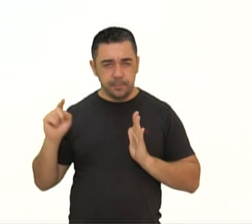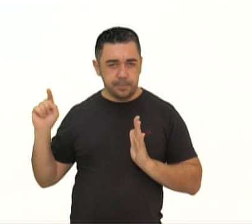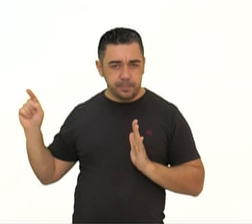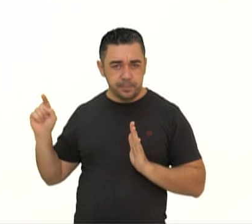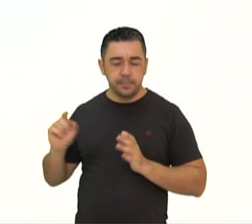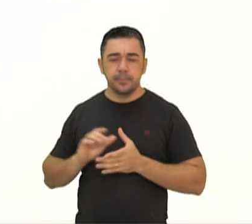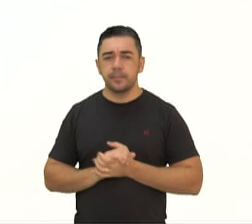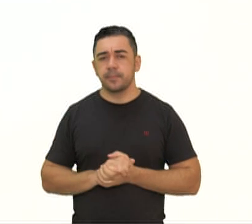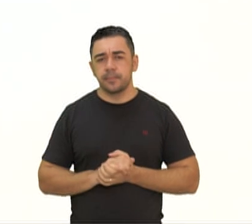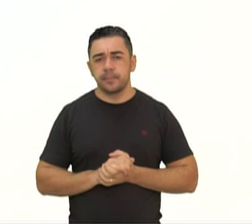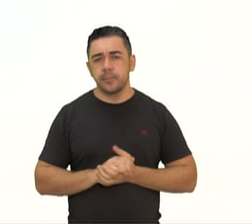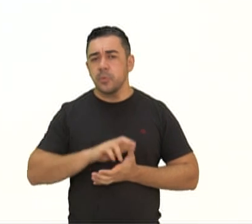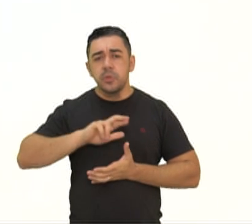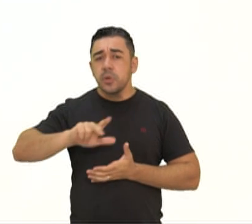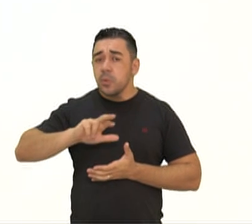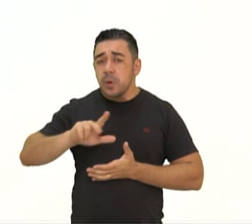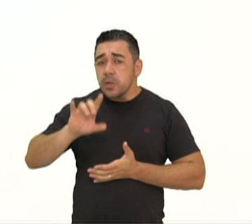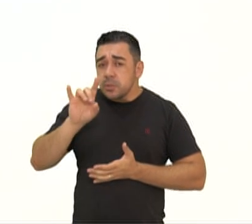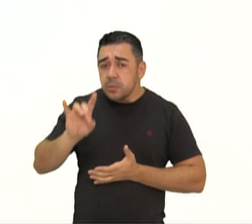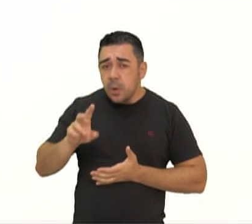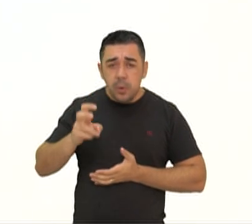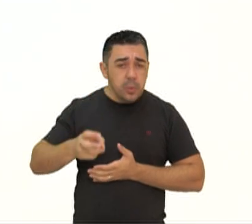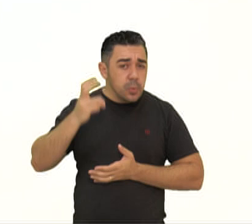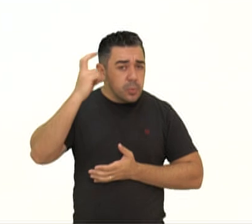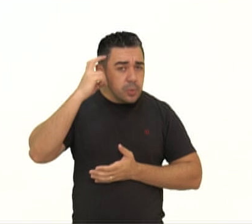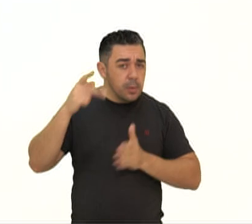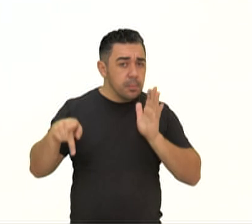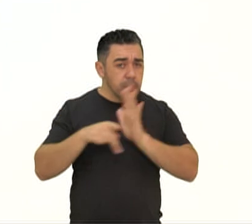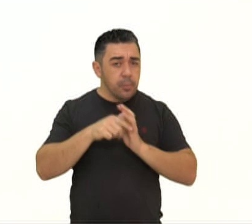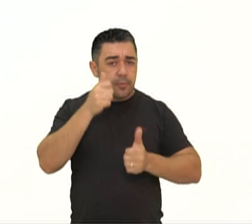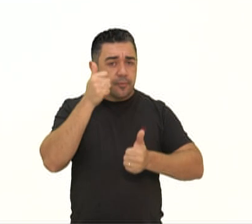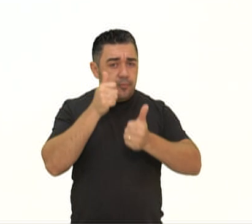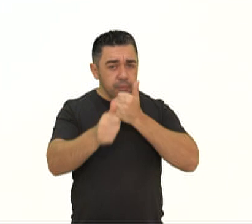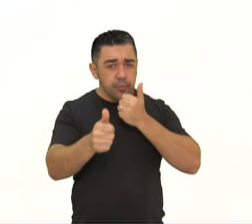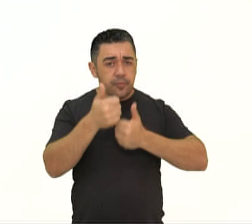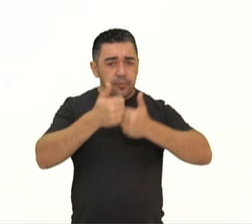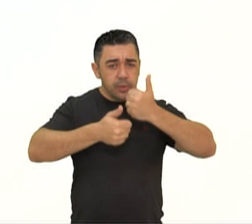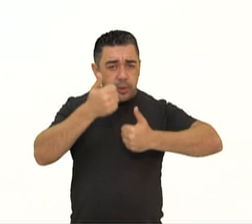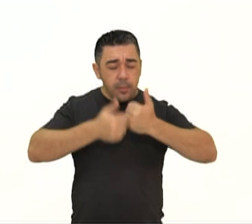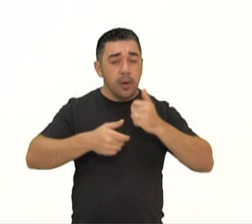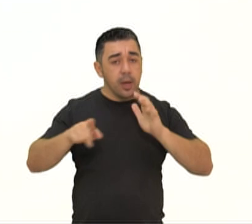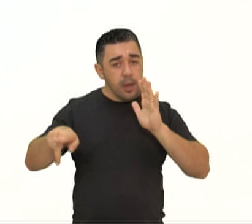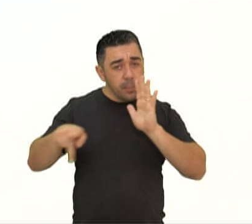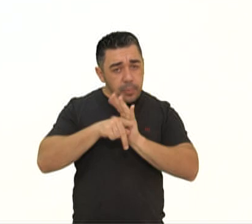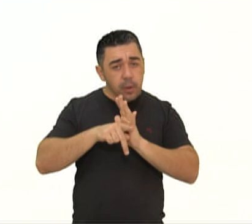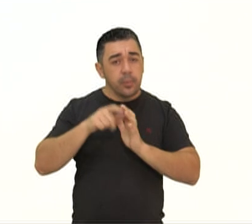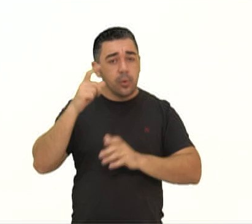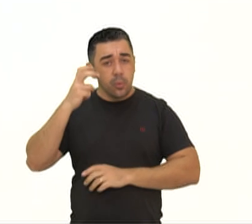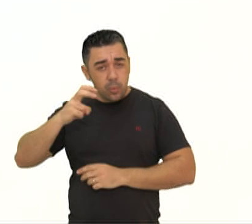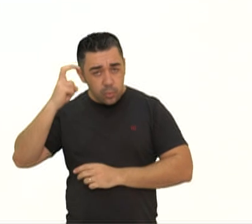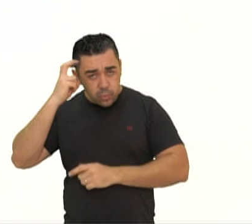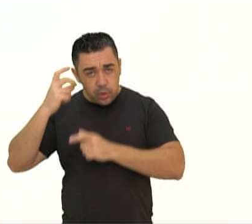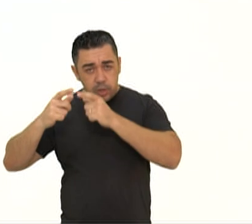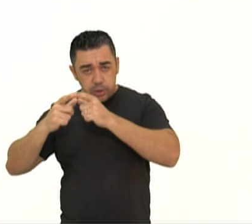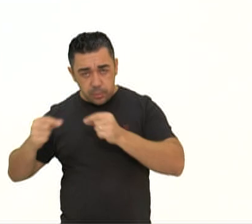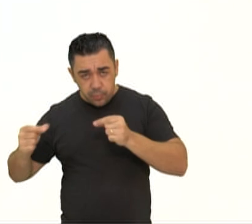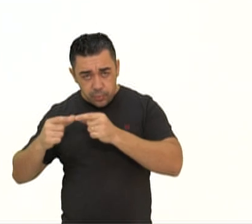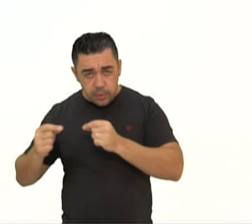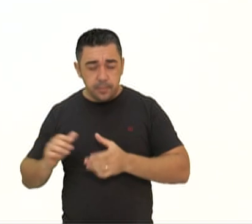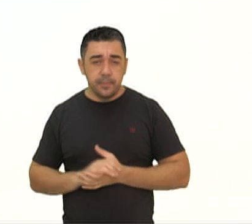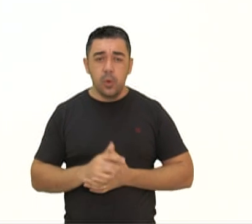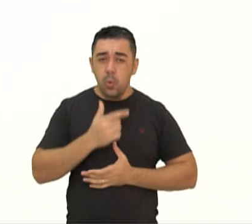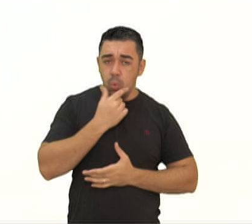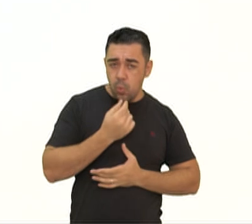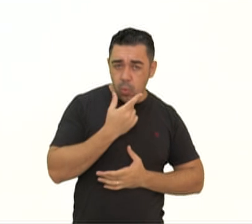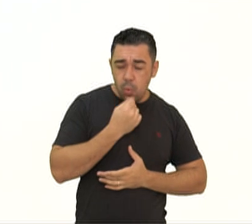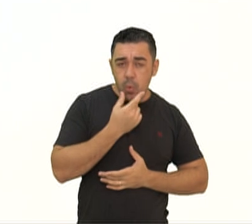aqui. Não é apenas parte da cultura do futebol, mas parte da cultura japonesa, disse o jornalista esportivo